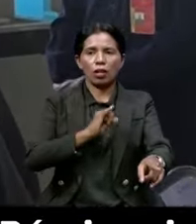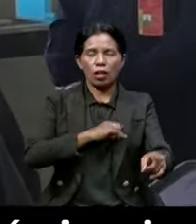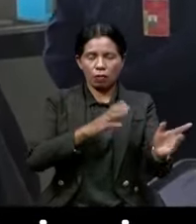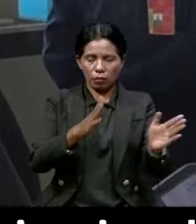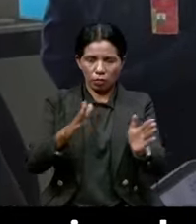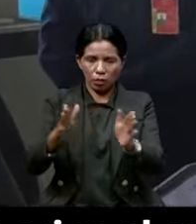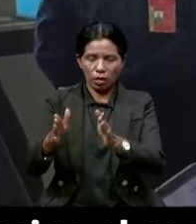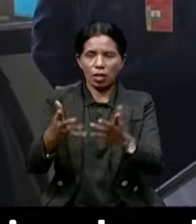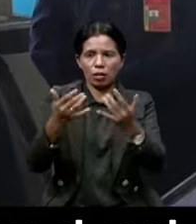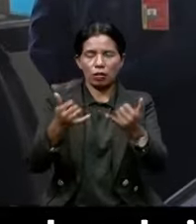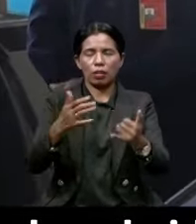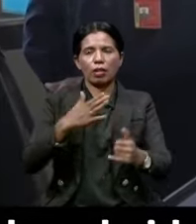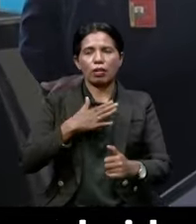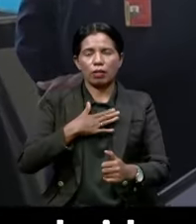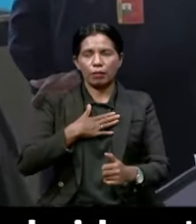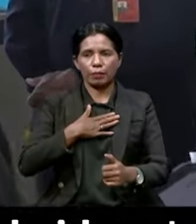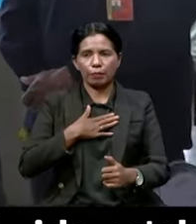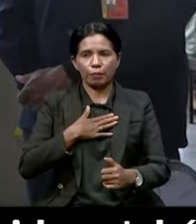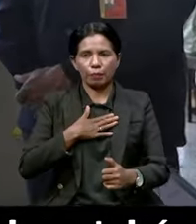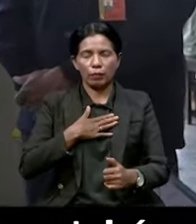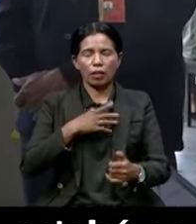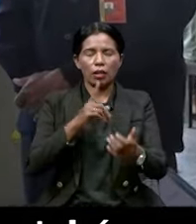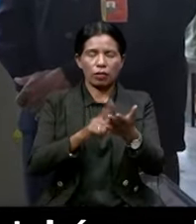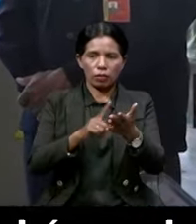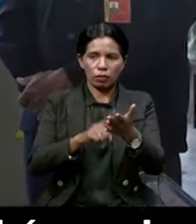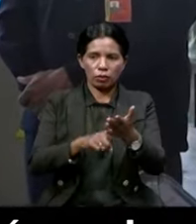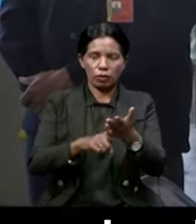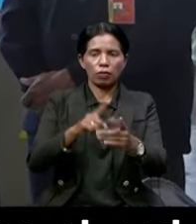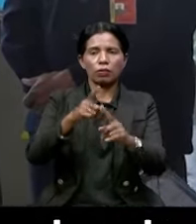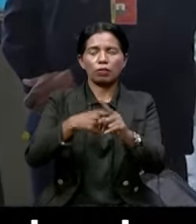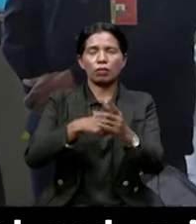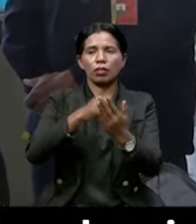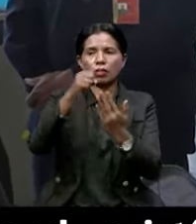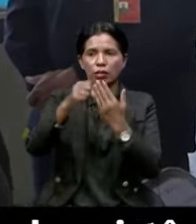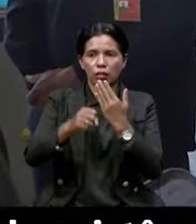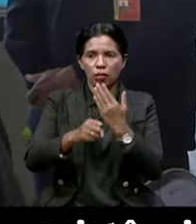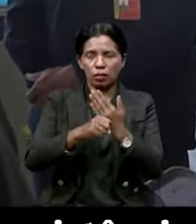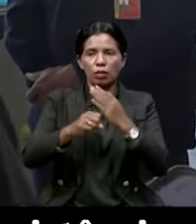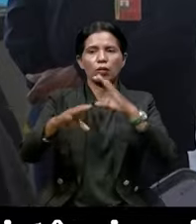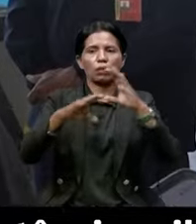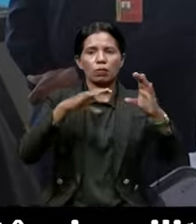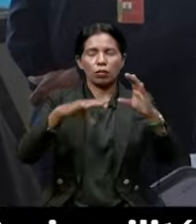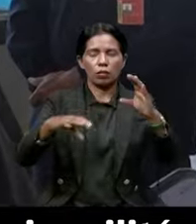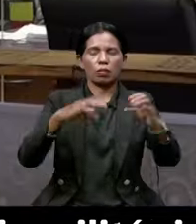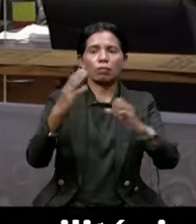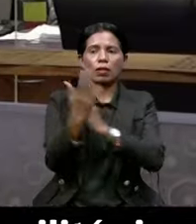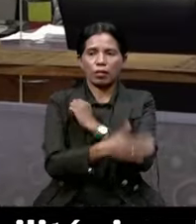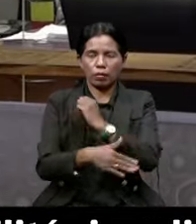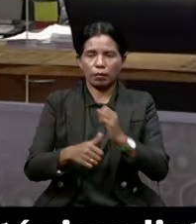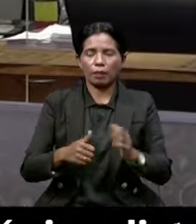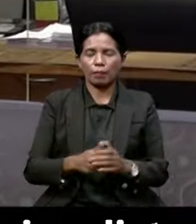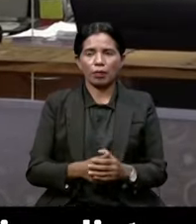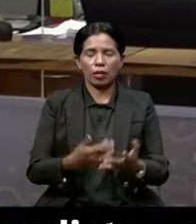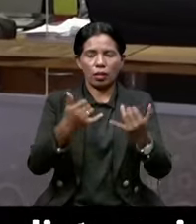Rauna, ao meu discurso para setembro, comunicação para a nação. Foi na Lais, né, em